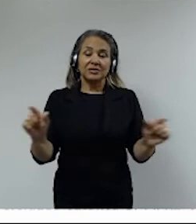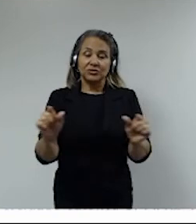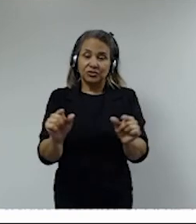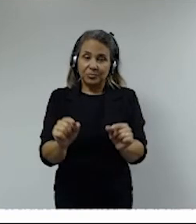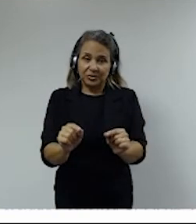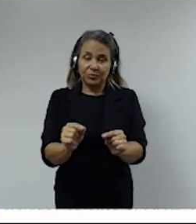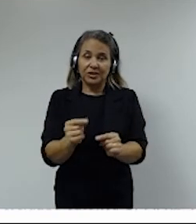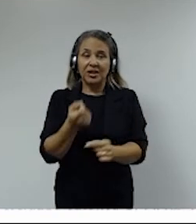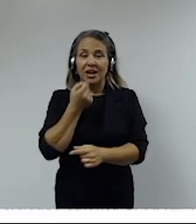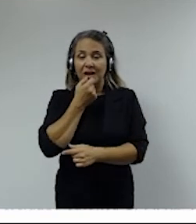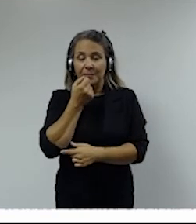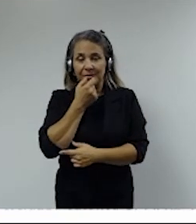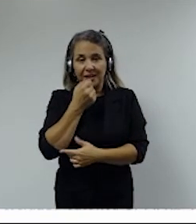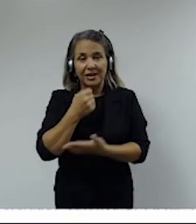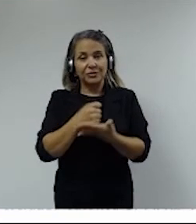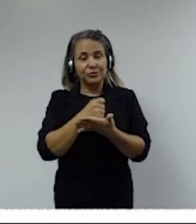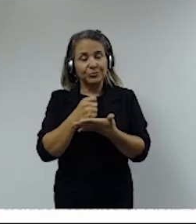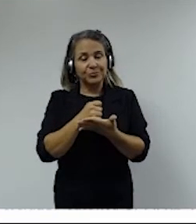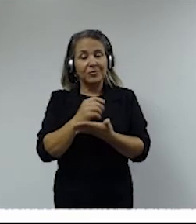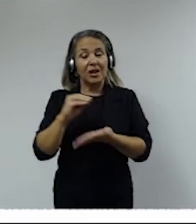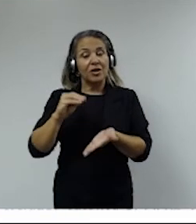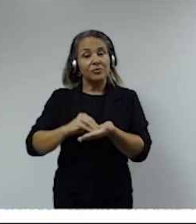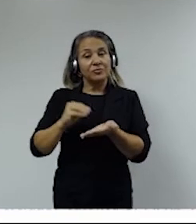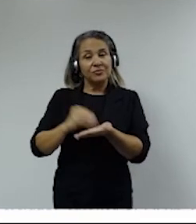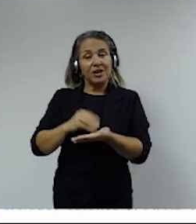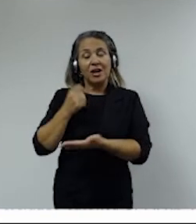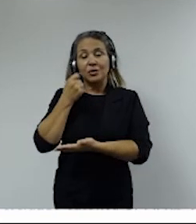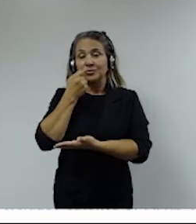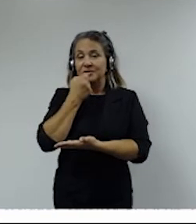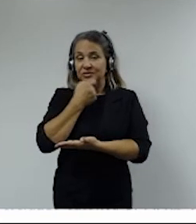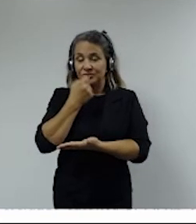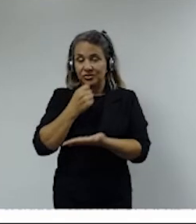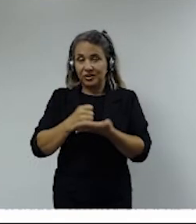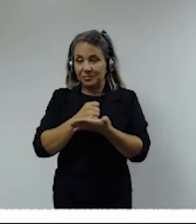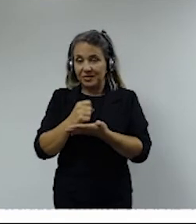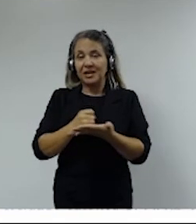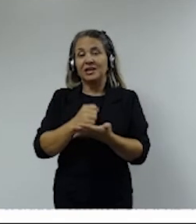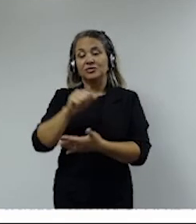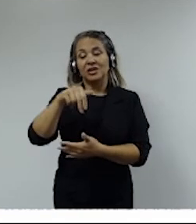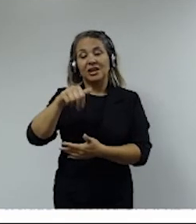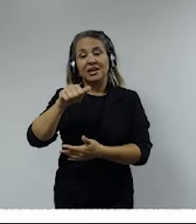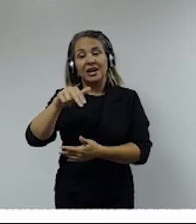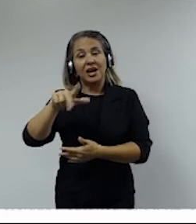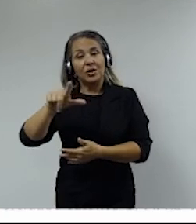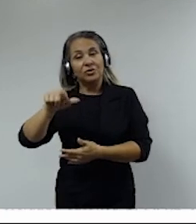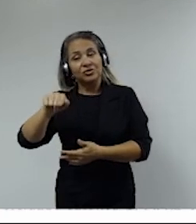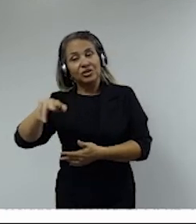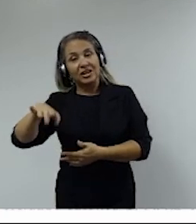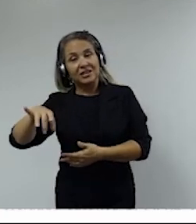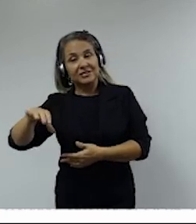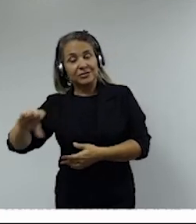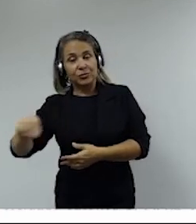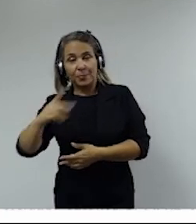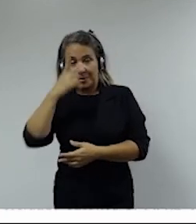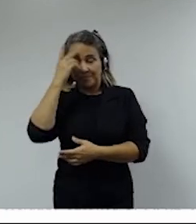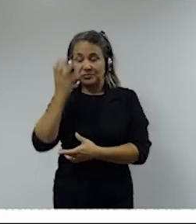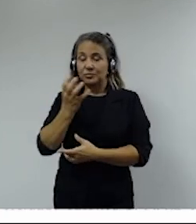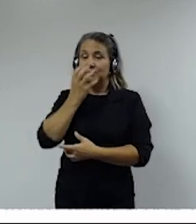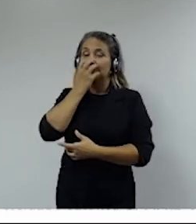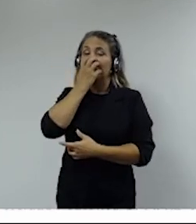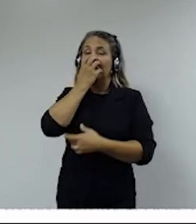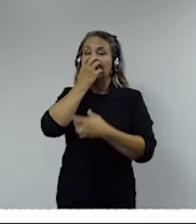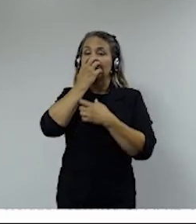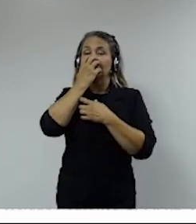diminuição de medicamentos, em falta de medicamentos, por exemplo, analgésicos, para a intubação de um paciente que precise